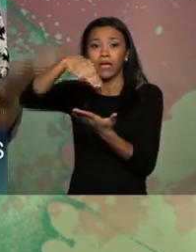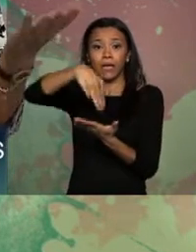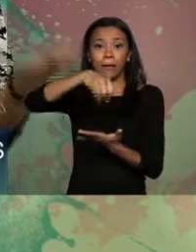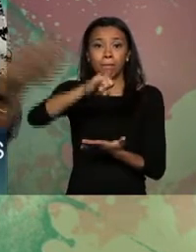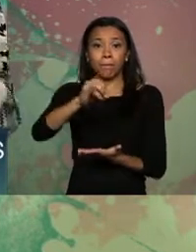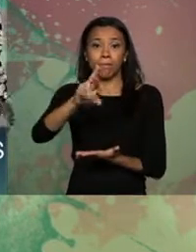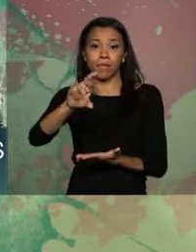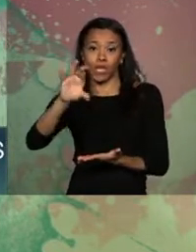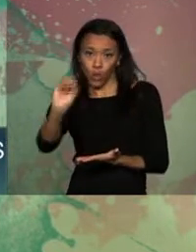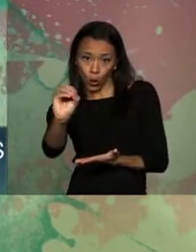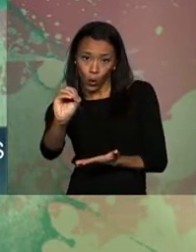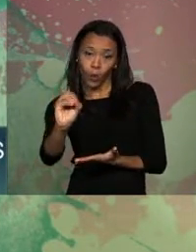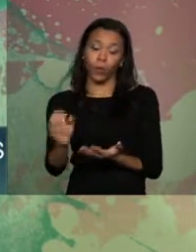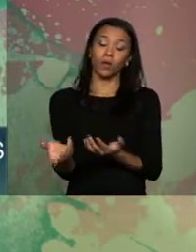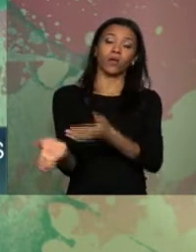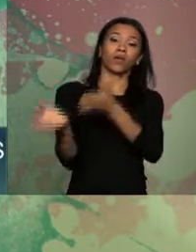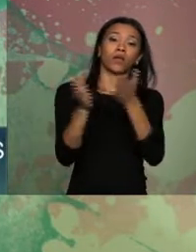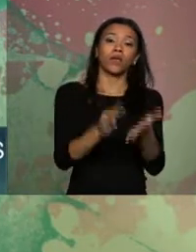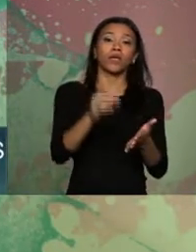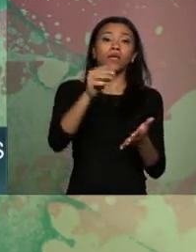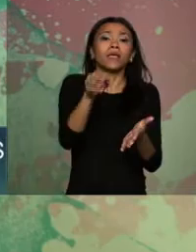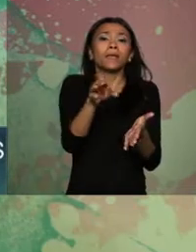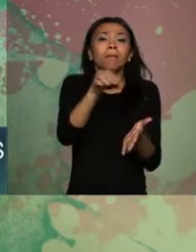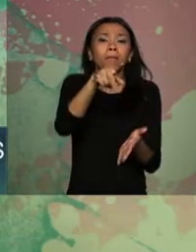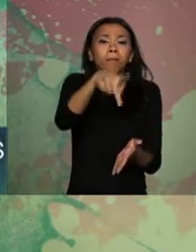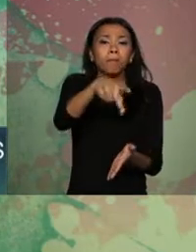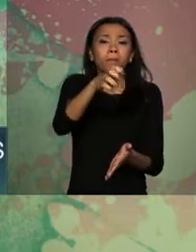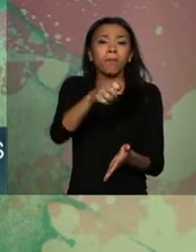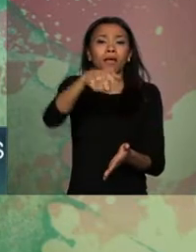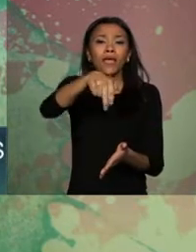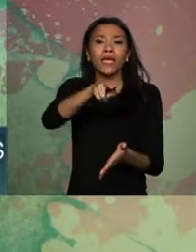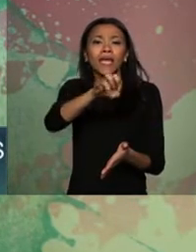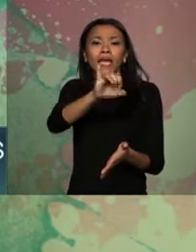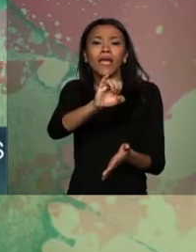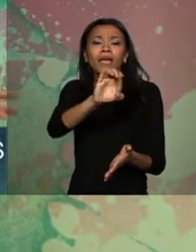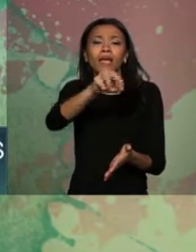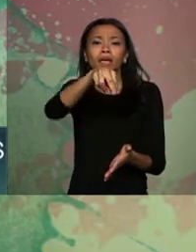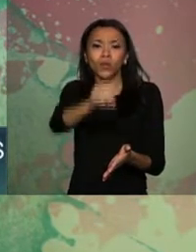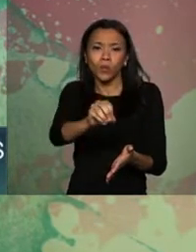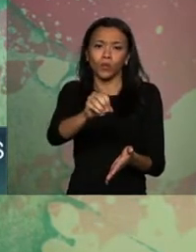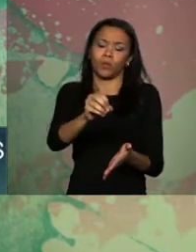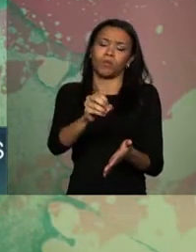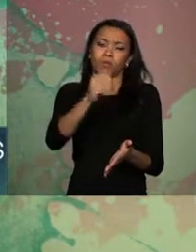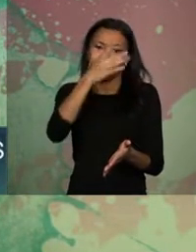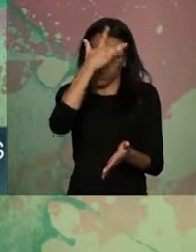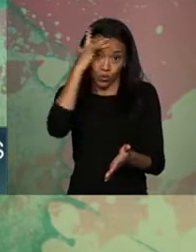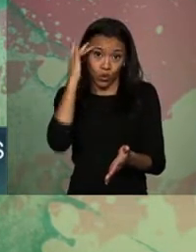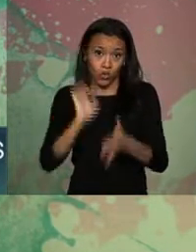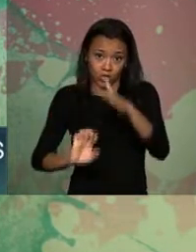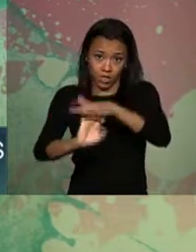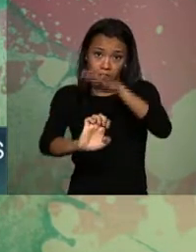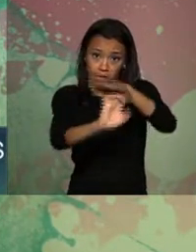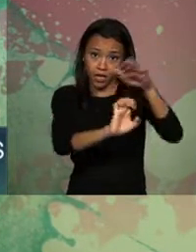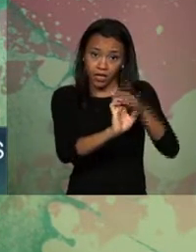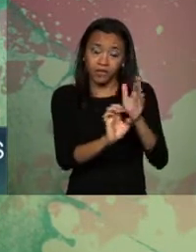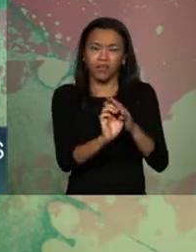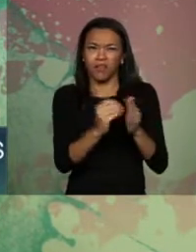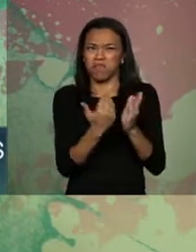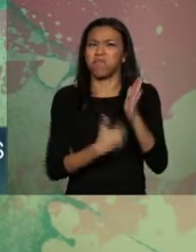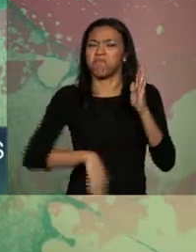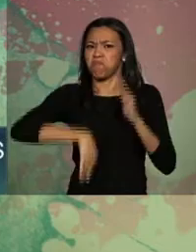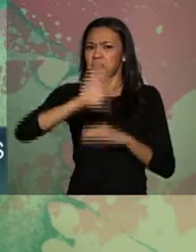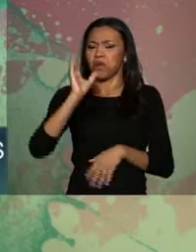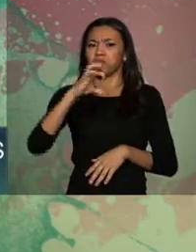de microempreendedores individuais, que são mais de 90%, bem mais de